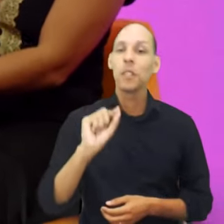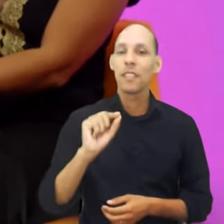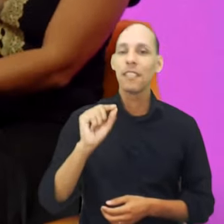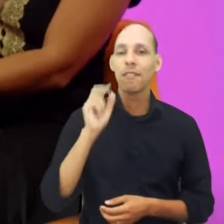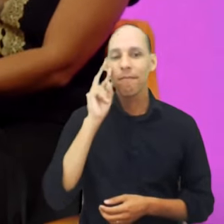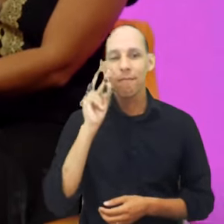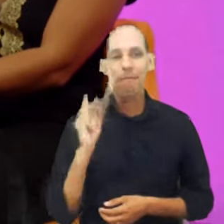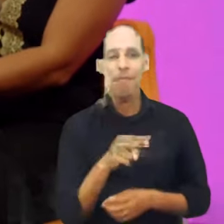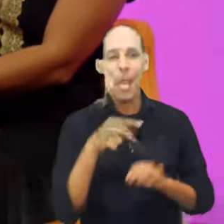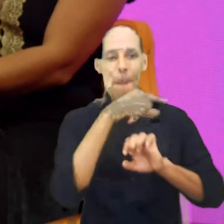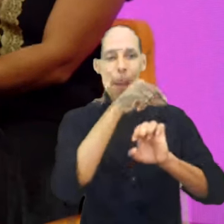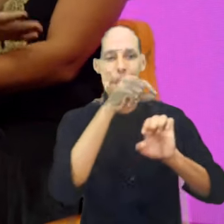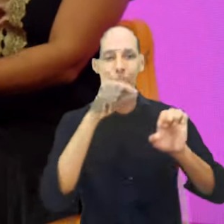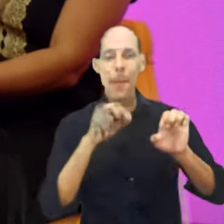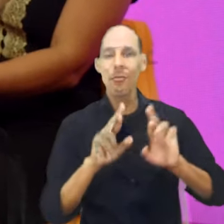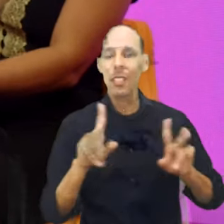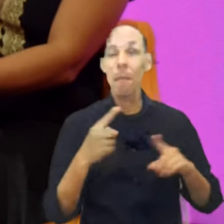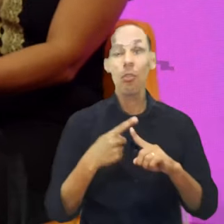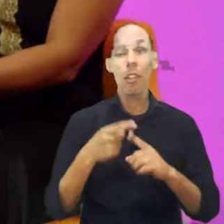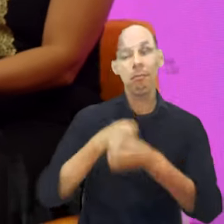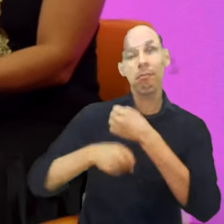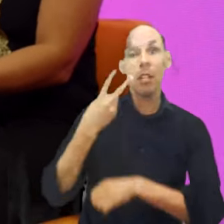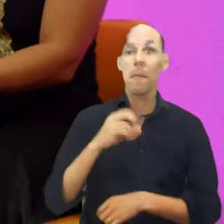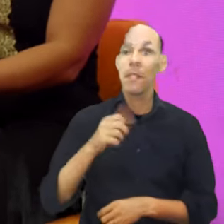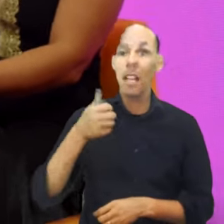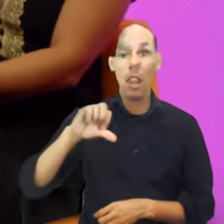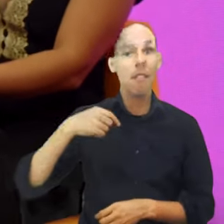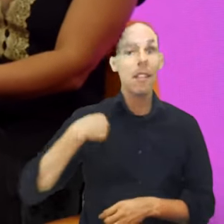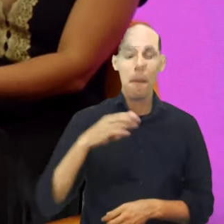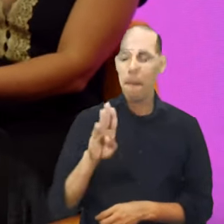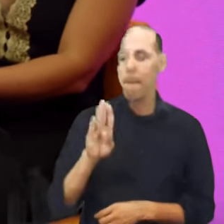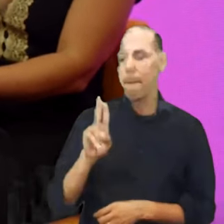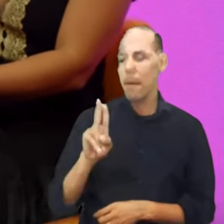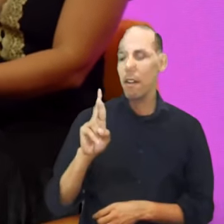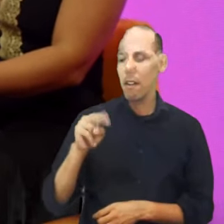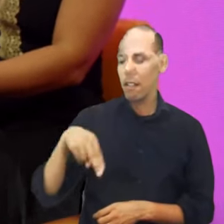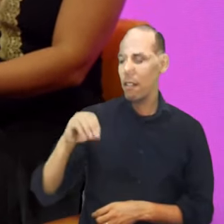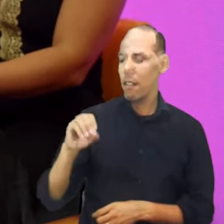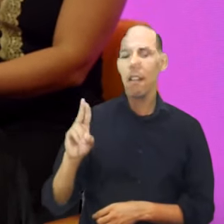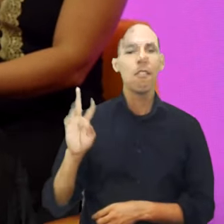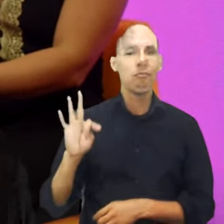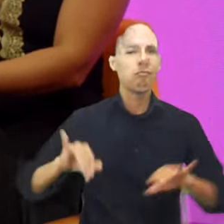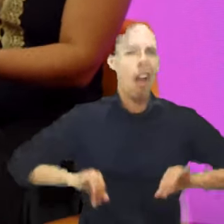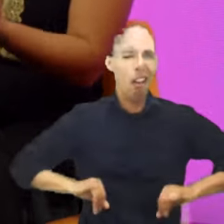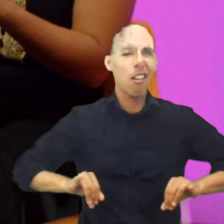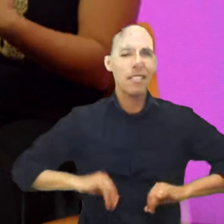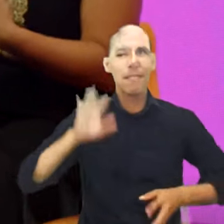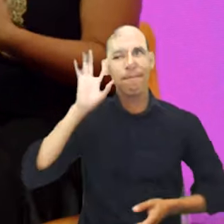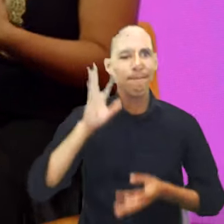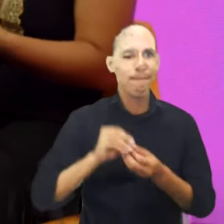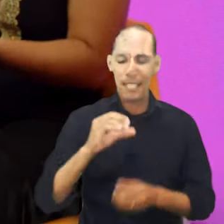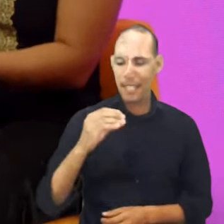para o empreendedorismo. Porque em 2019, eu tive um burnout, que foi onde eu entendi que o